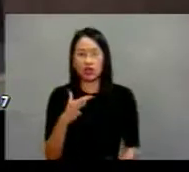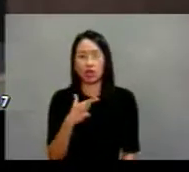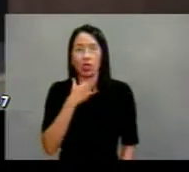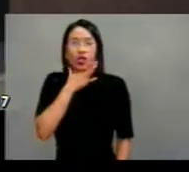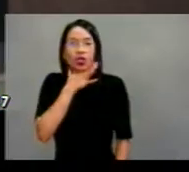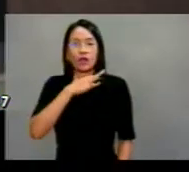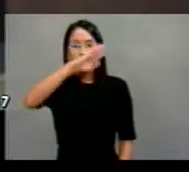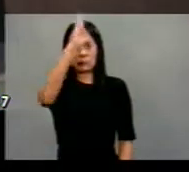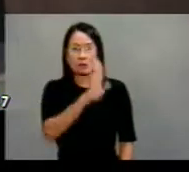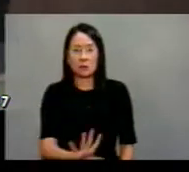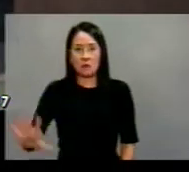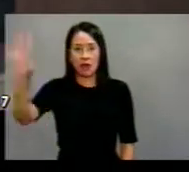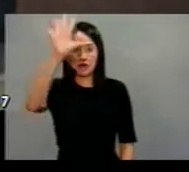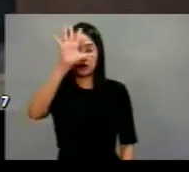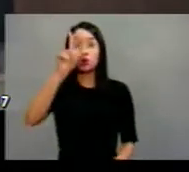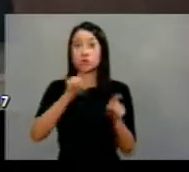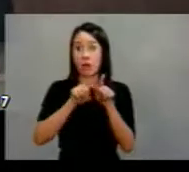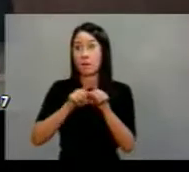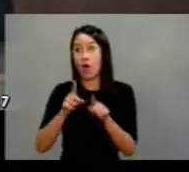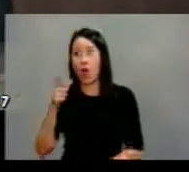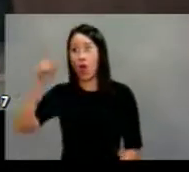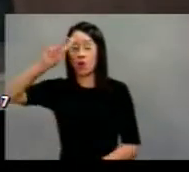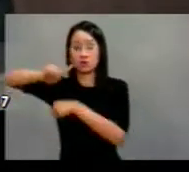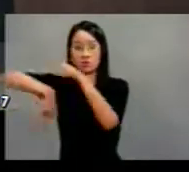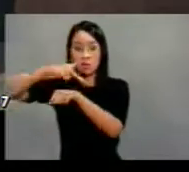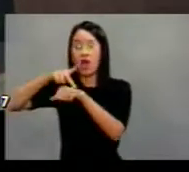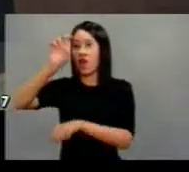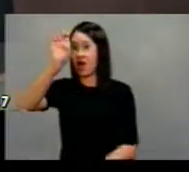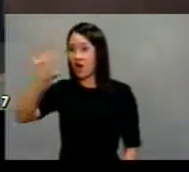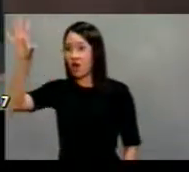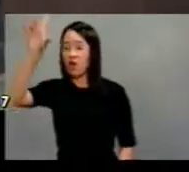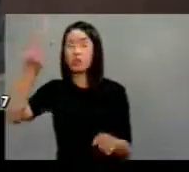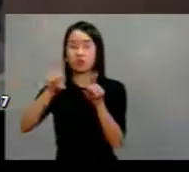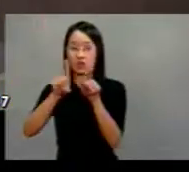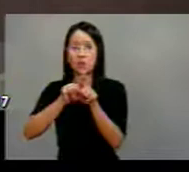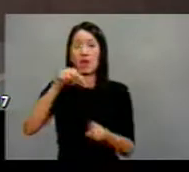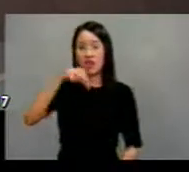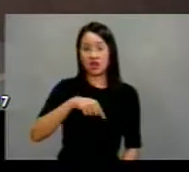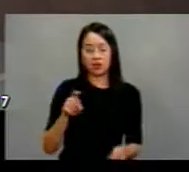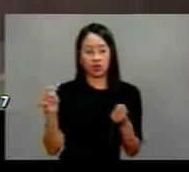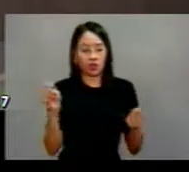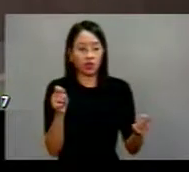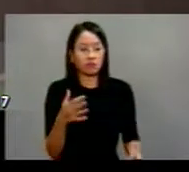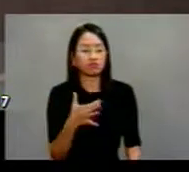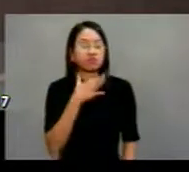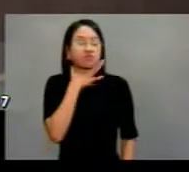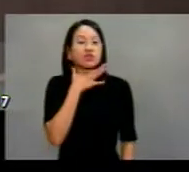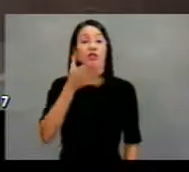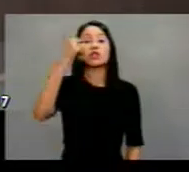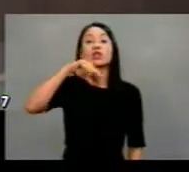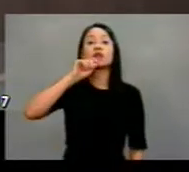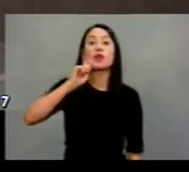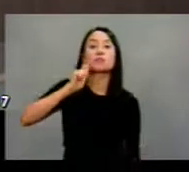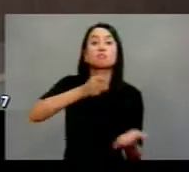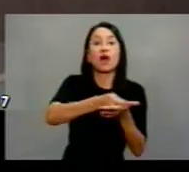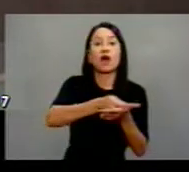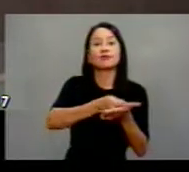em vários países, na Europa, aqui também. Em outras palavras, a crise